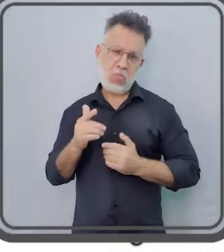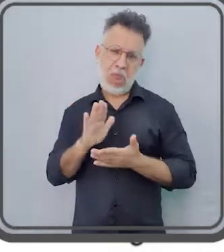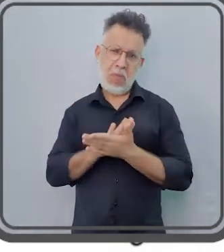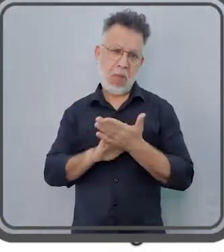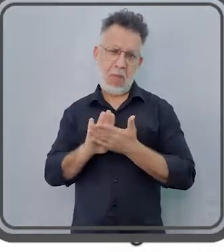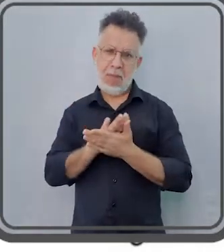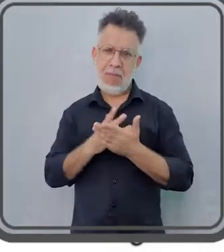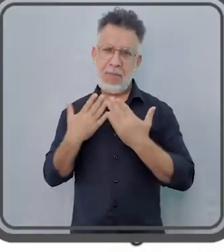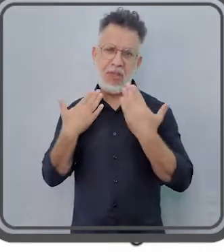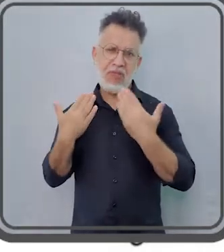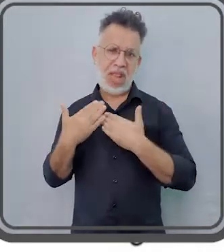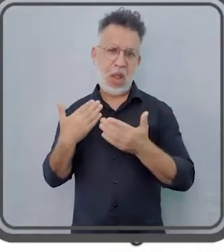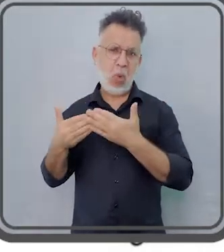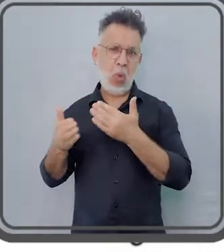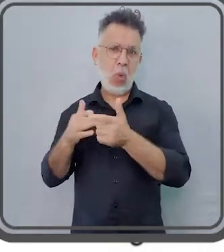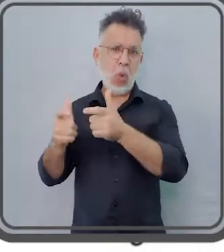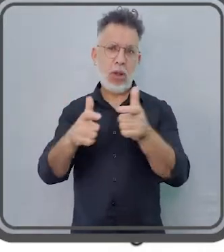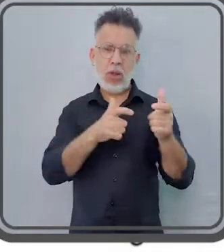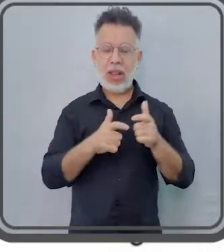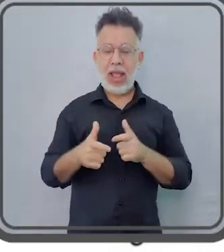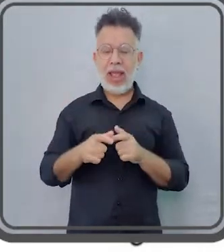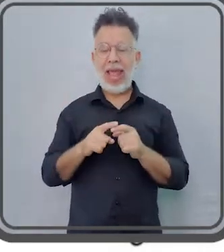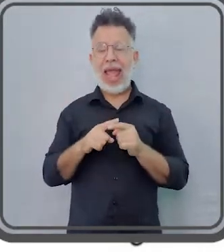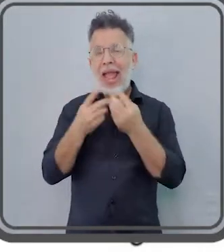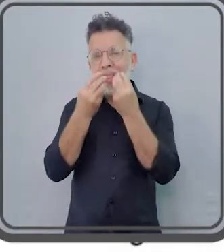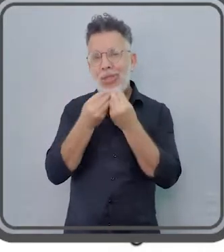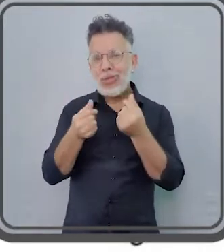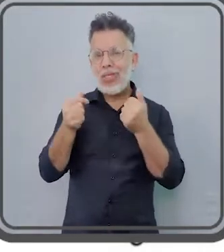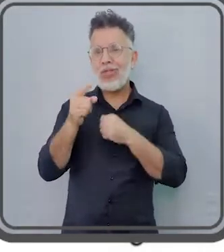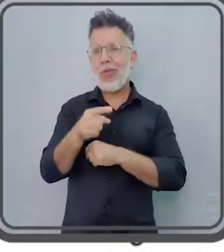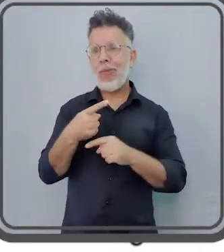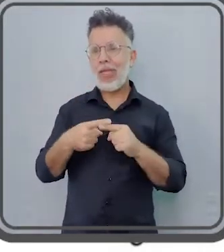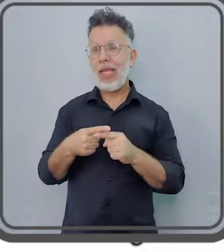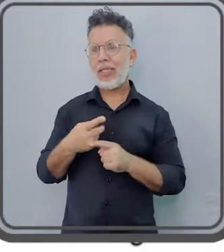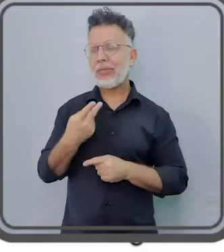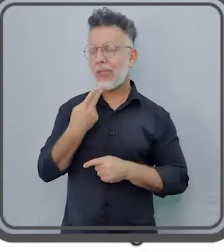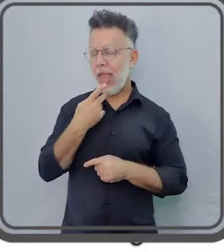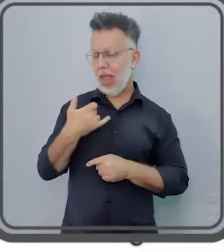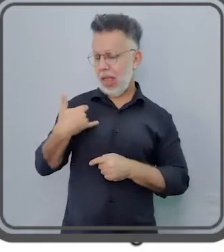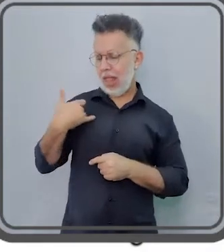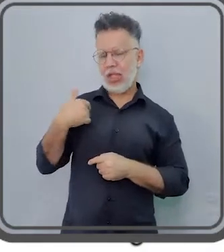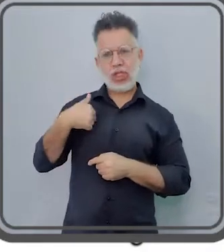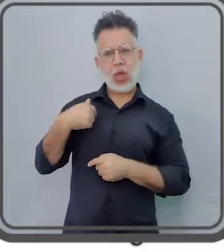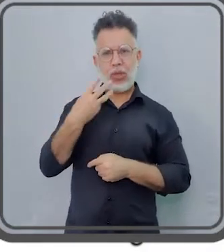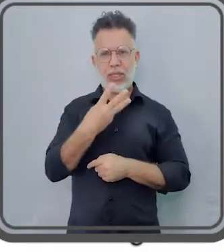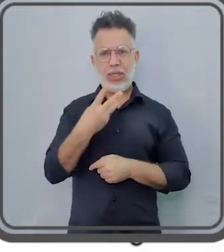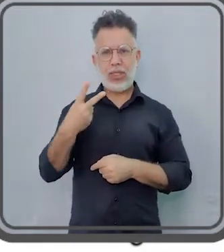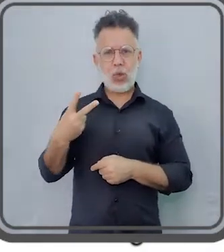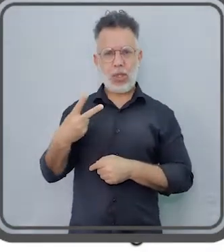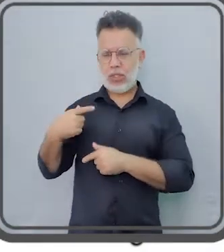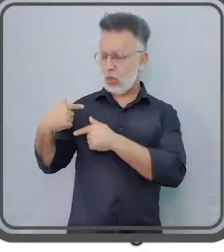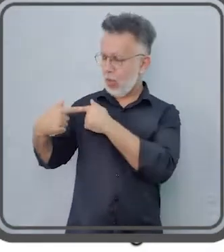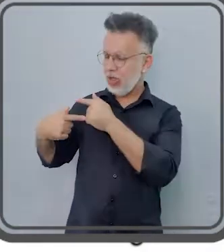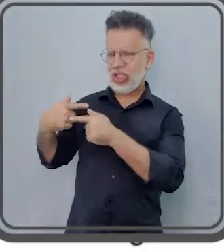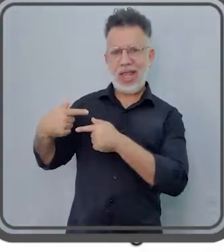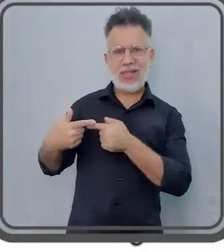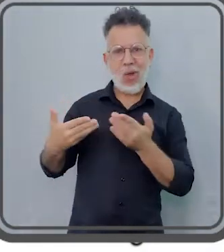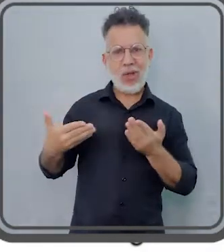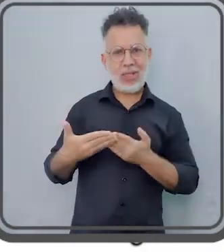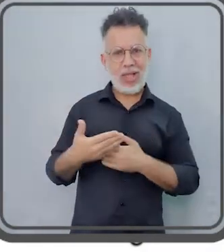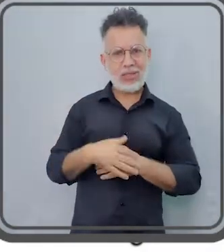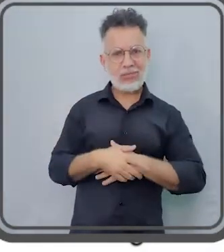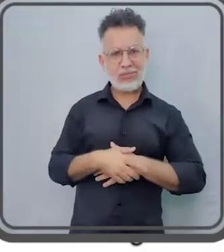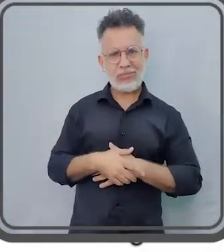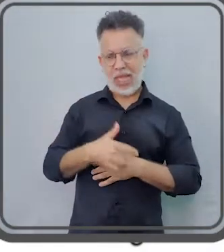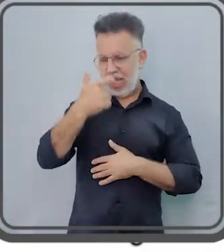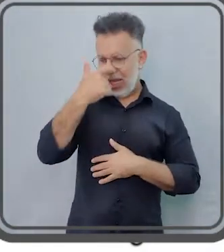ambiente. É tão sensível isso, né? Porque a gente tá falando, poxa, eu tenho 32 anos, sou uma geração recente, e eu não sou uma exceção. Ontem,